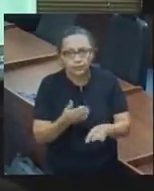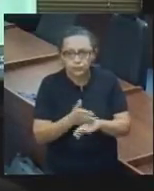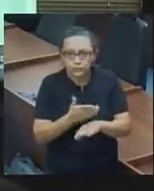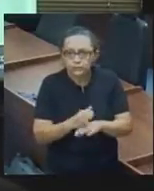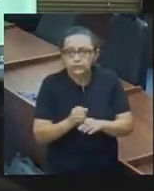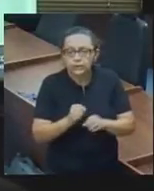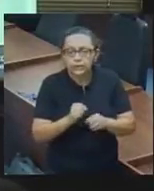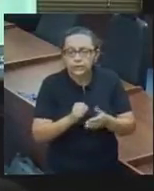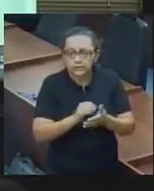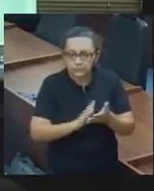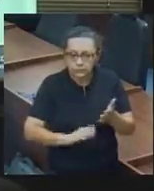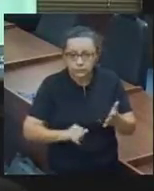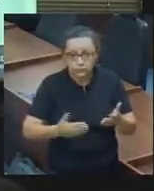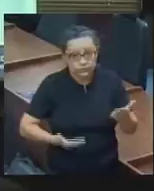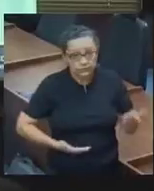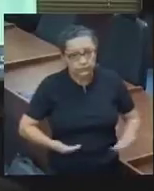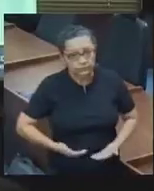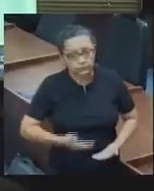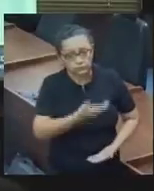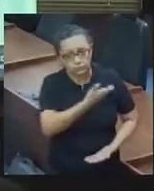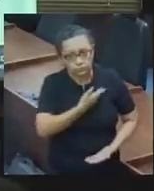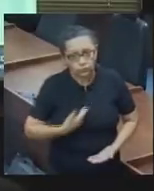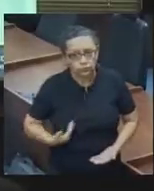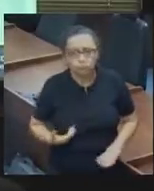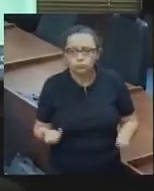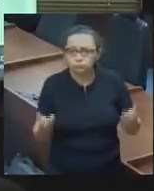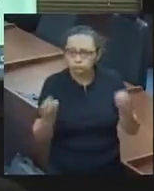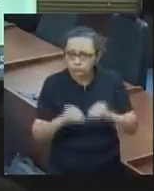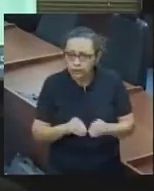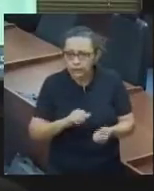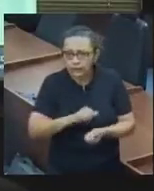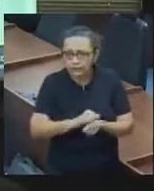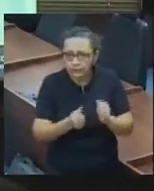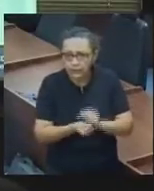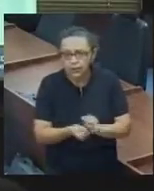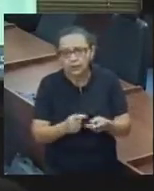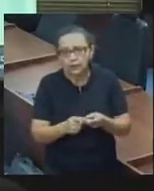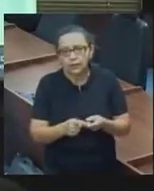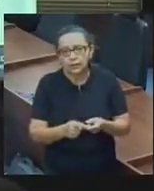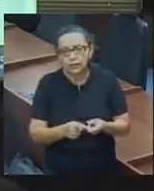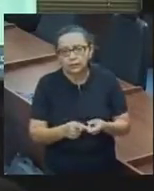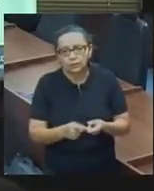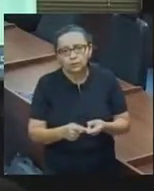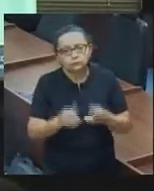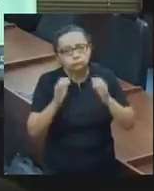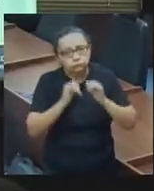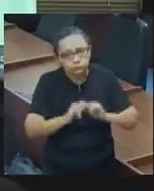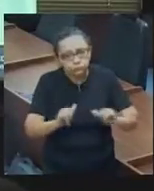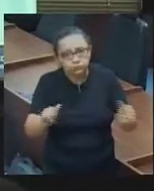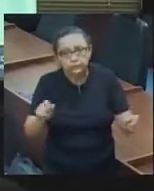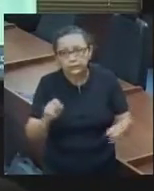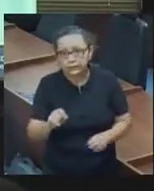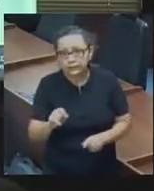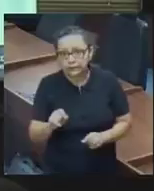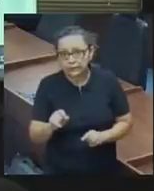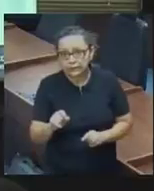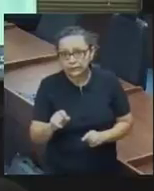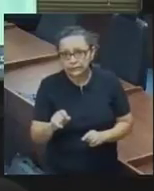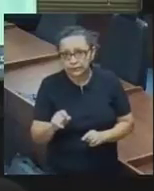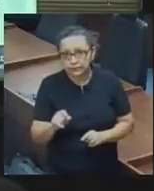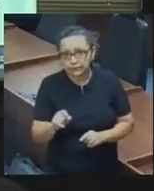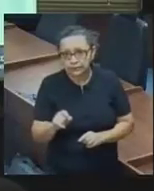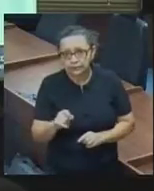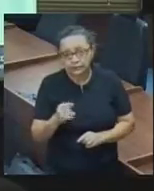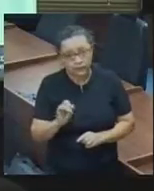pública do serviço público um serviço uma utilidade que não assegure